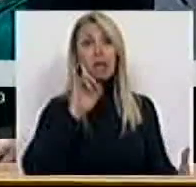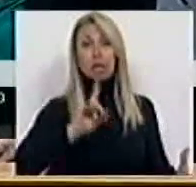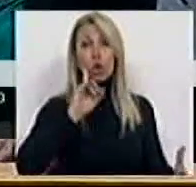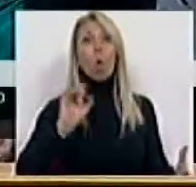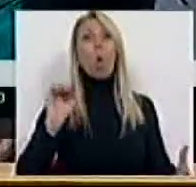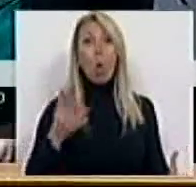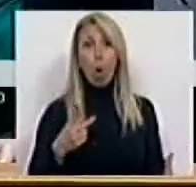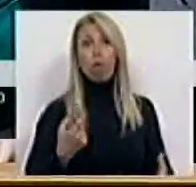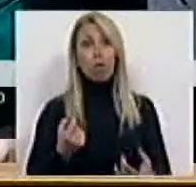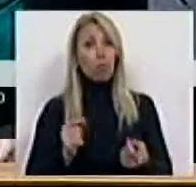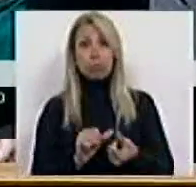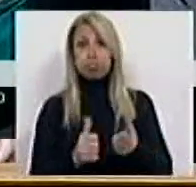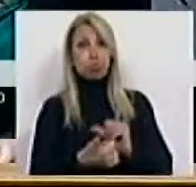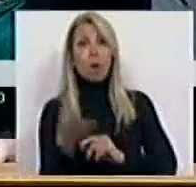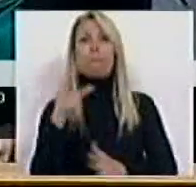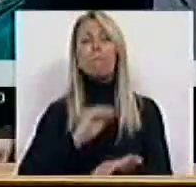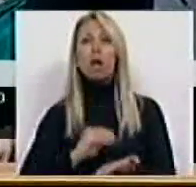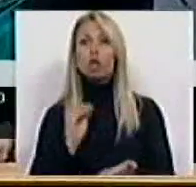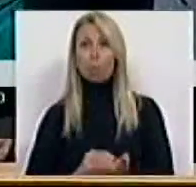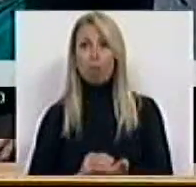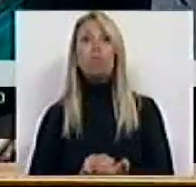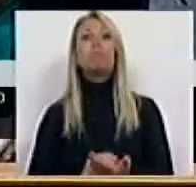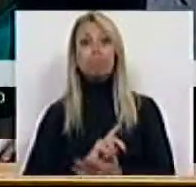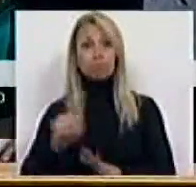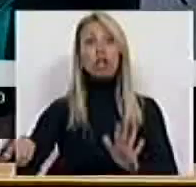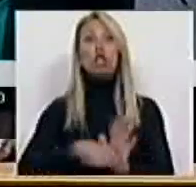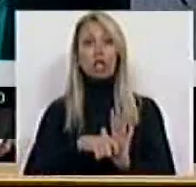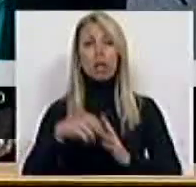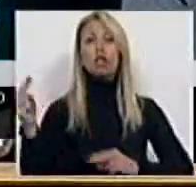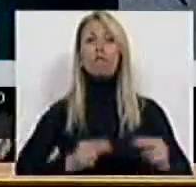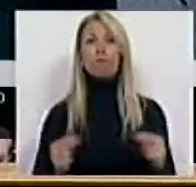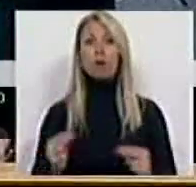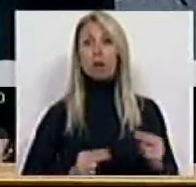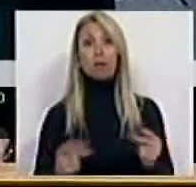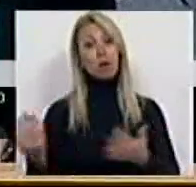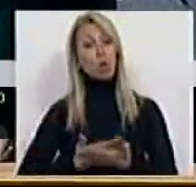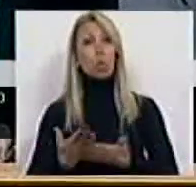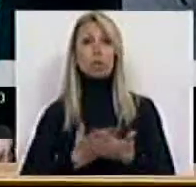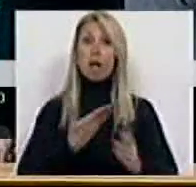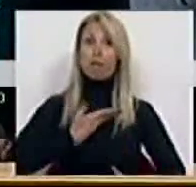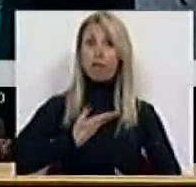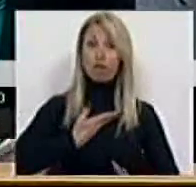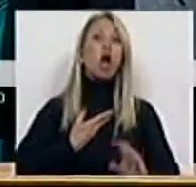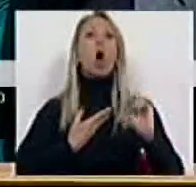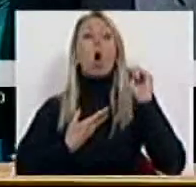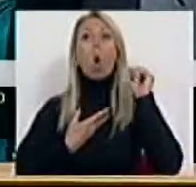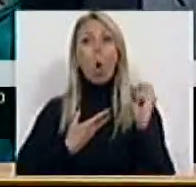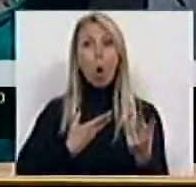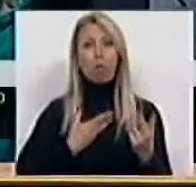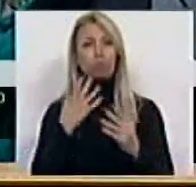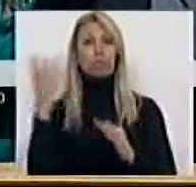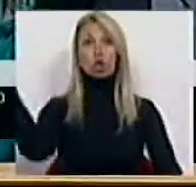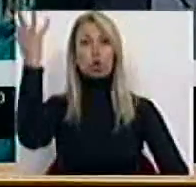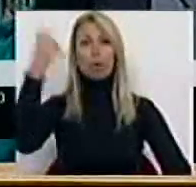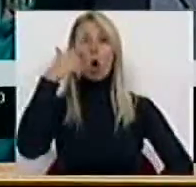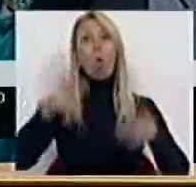vez mais pobres, que ou se põe fim à chantagem da finança e se renegocia a dívida ou a soberania do povo não é